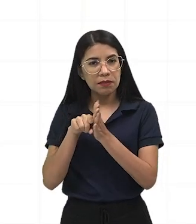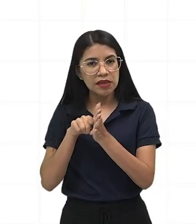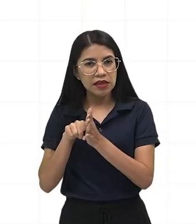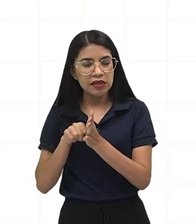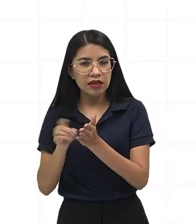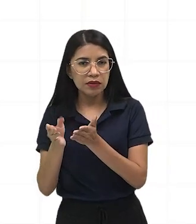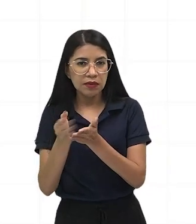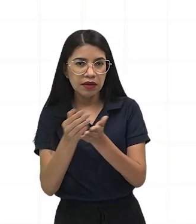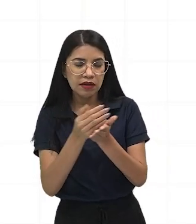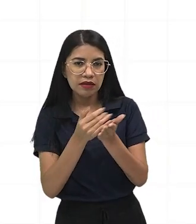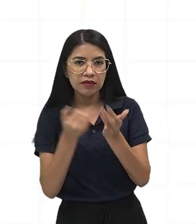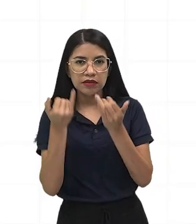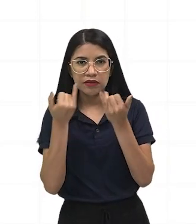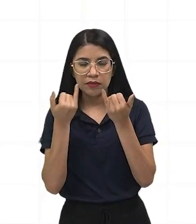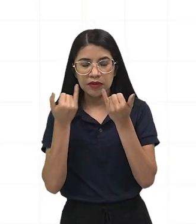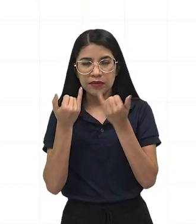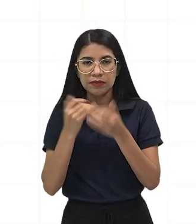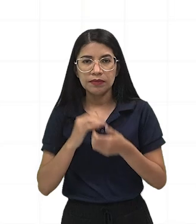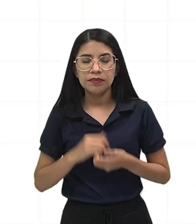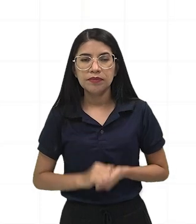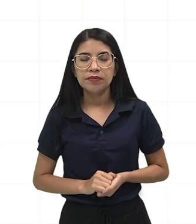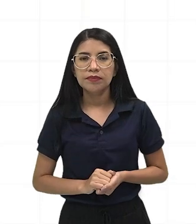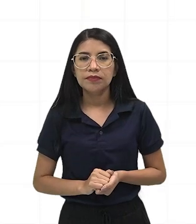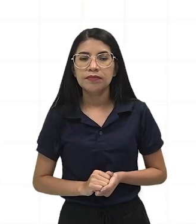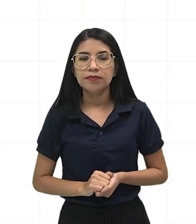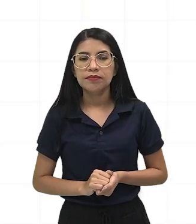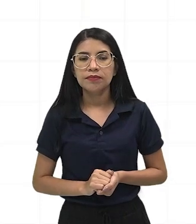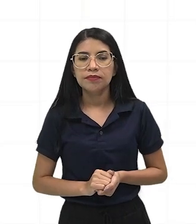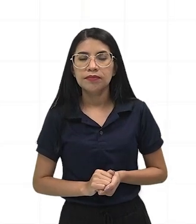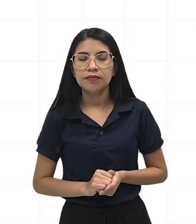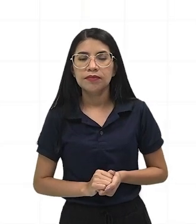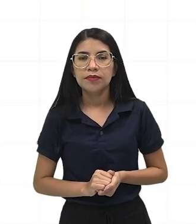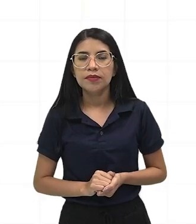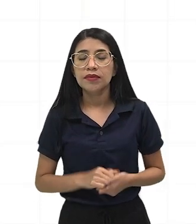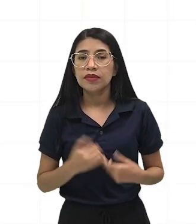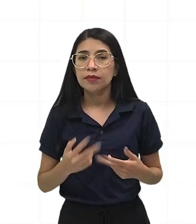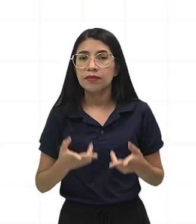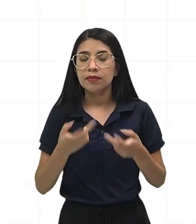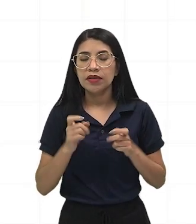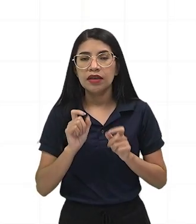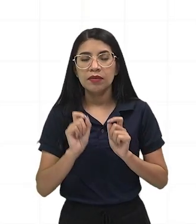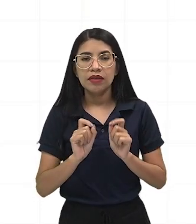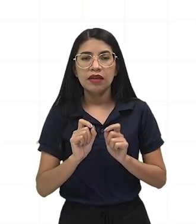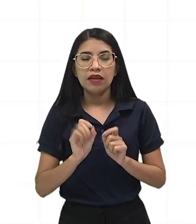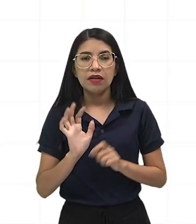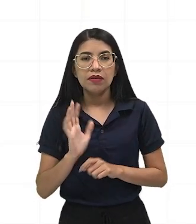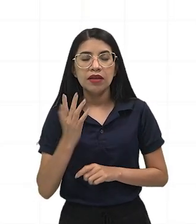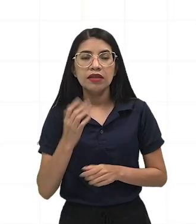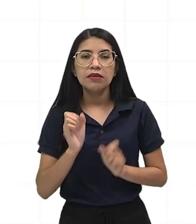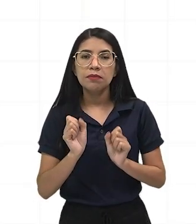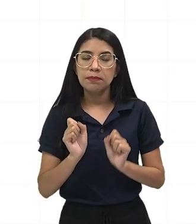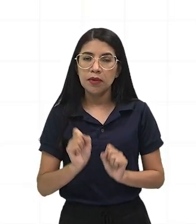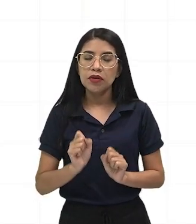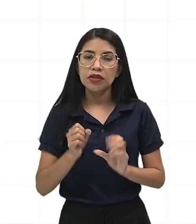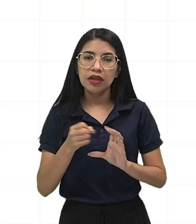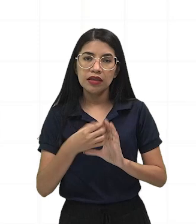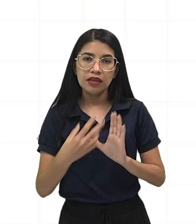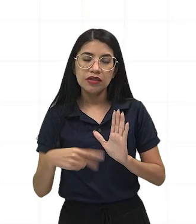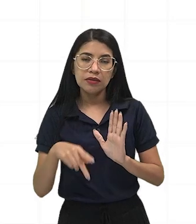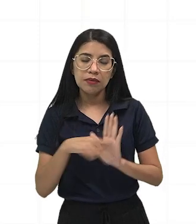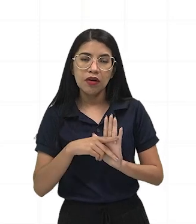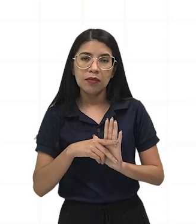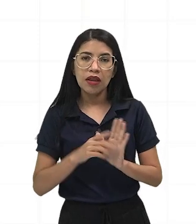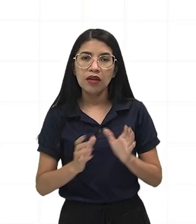está manipulando. Então, veja bem, aqui eu posso atribuir características, né, dentro